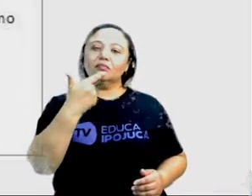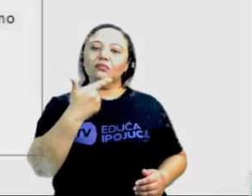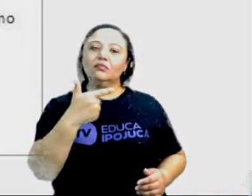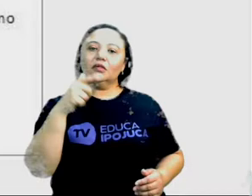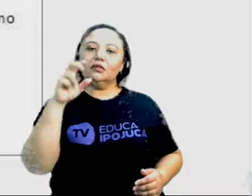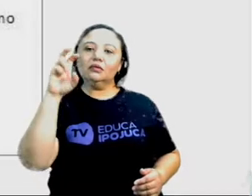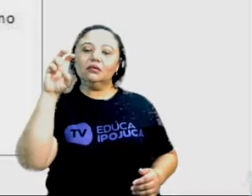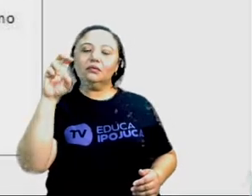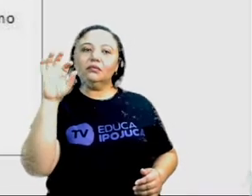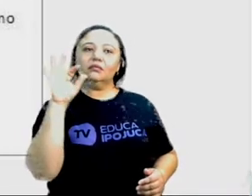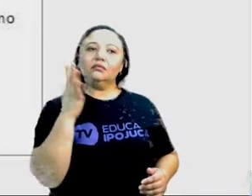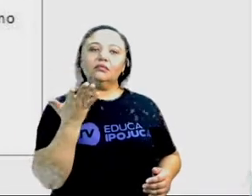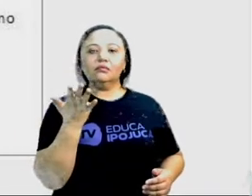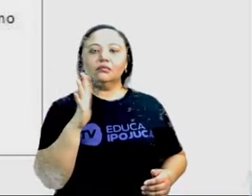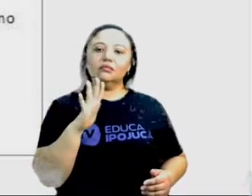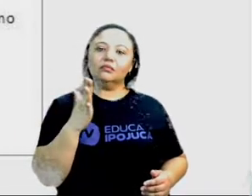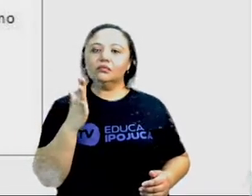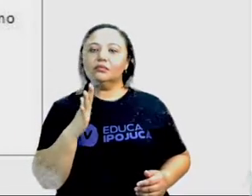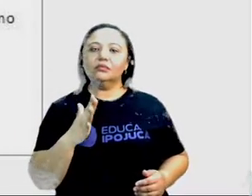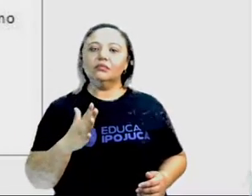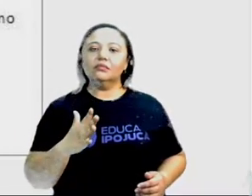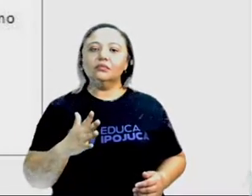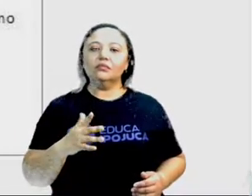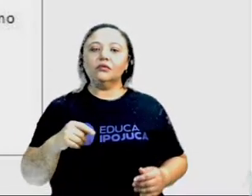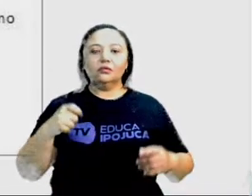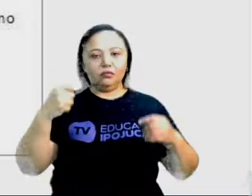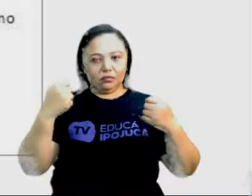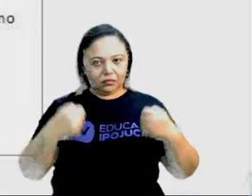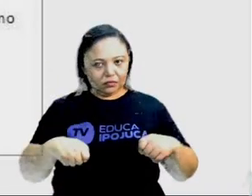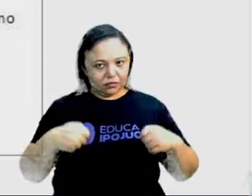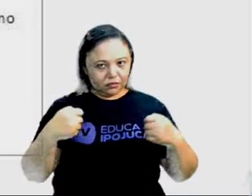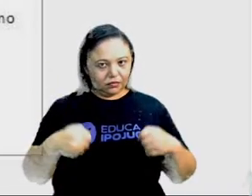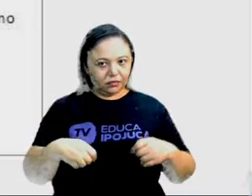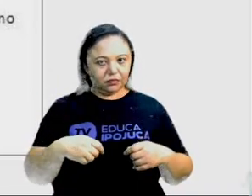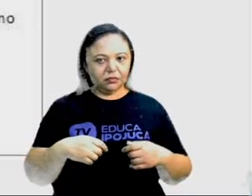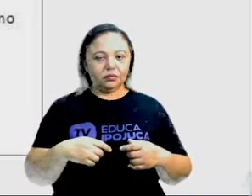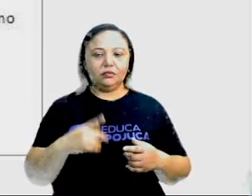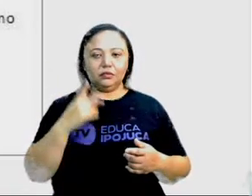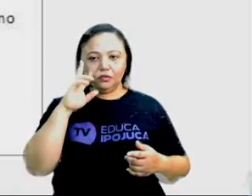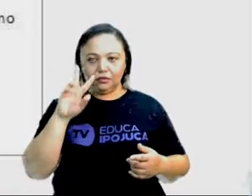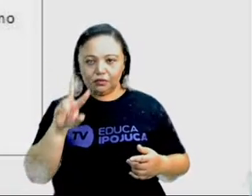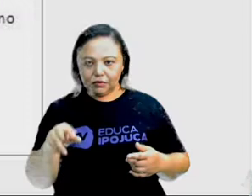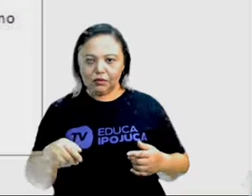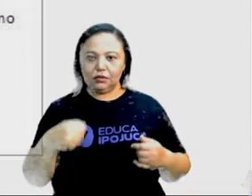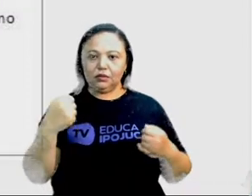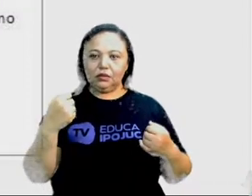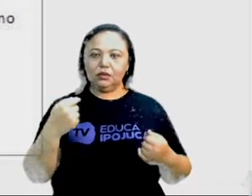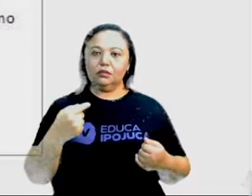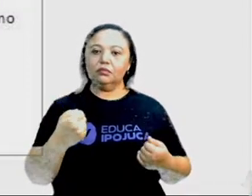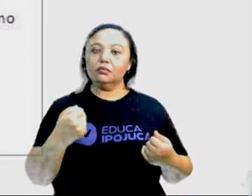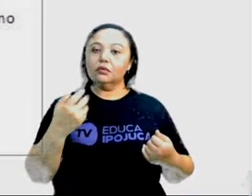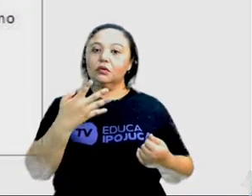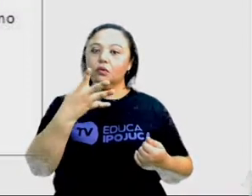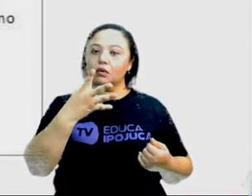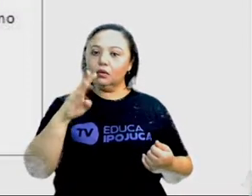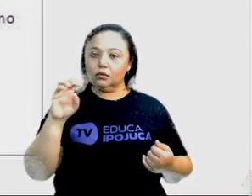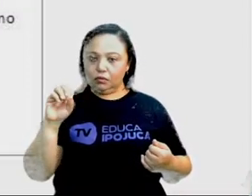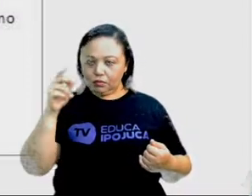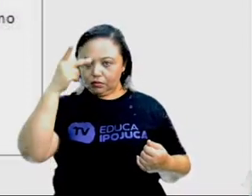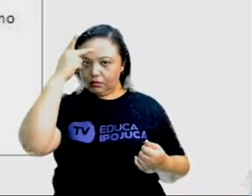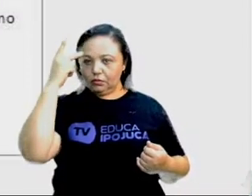25% está regular. Então, eu vou ver que eu já tenho 40 pessoas que precisam melhorar em